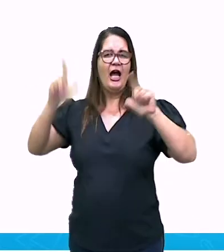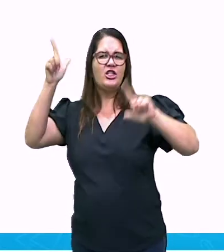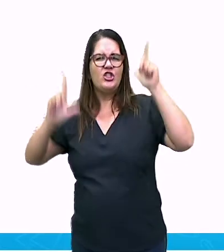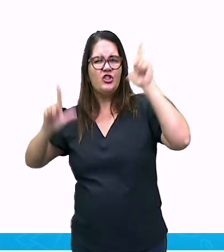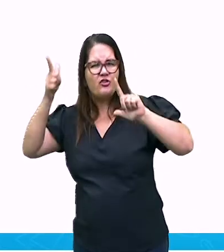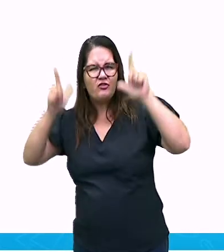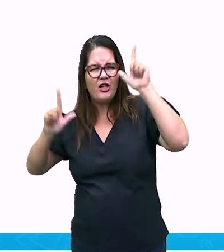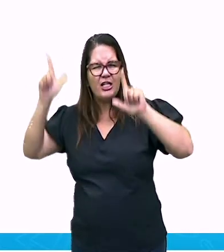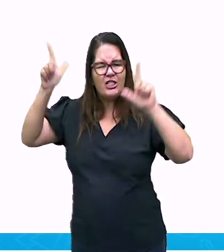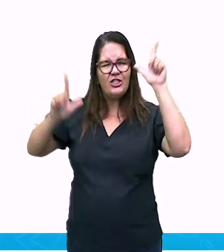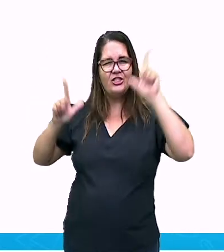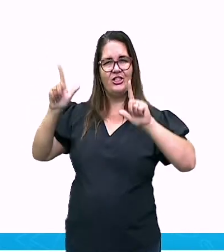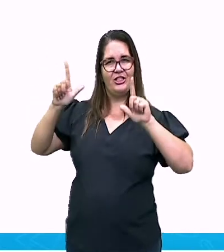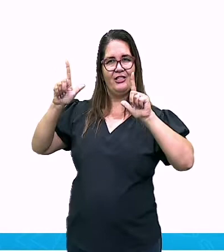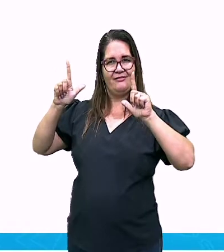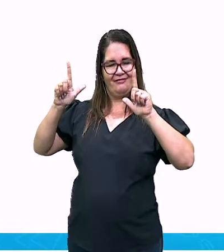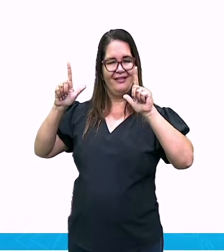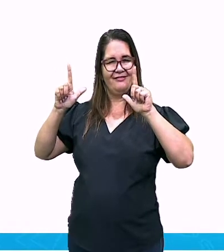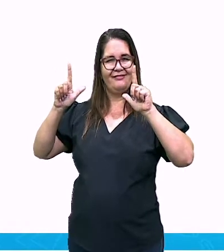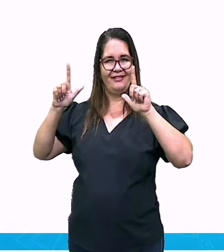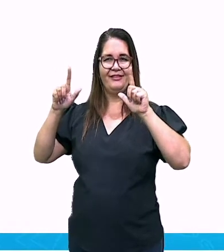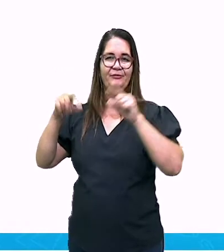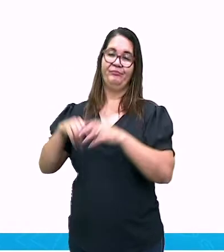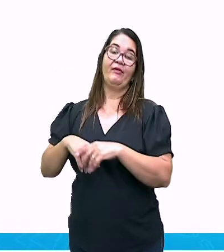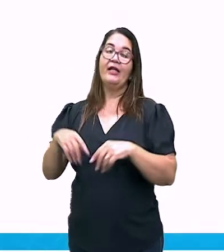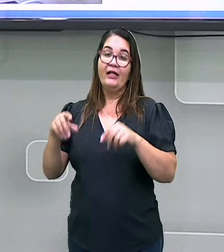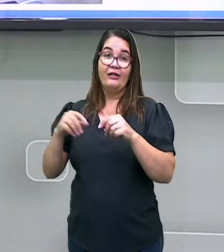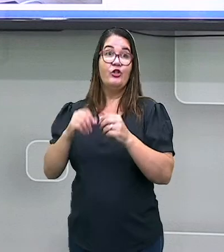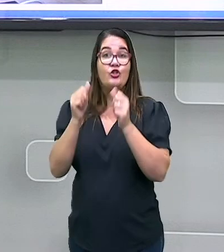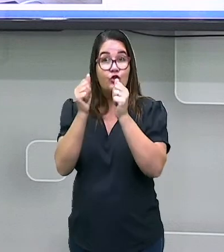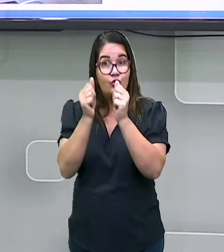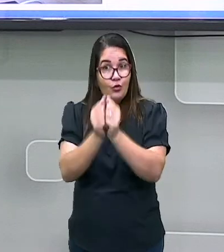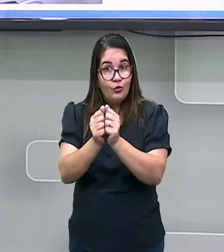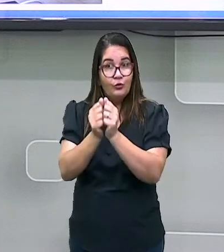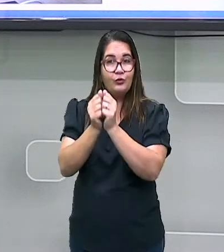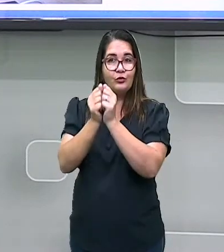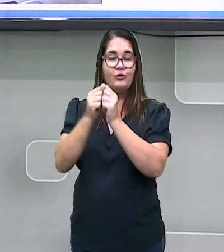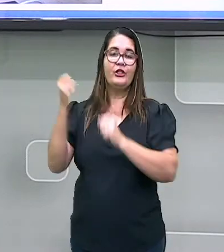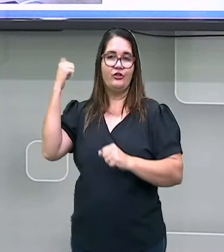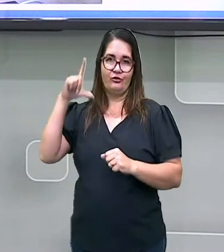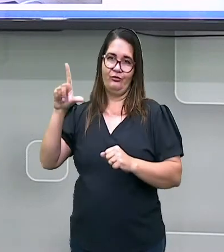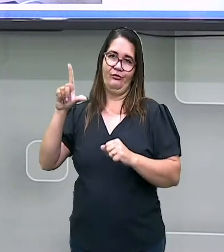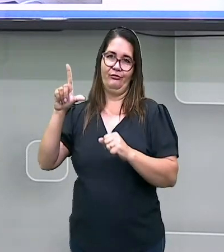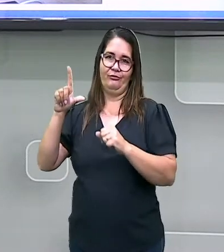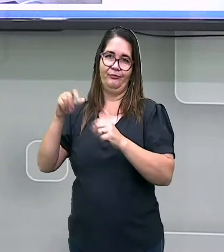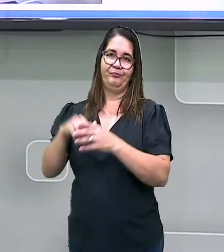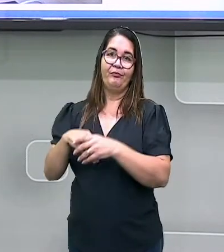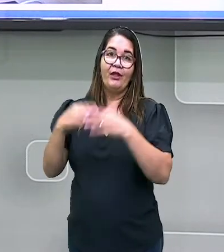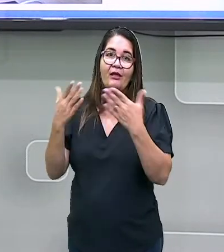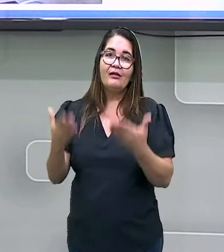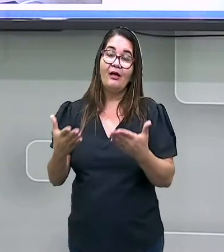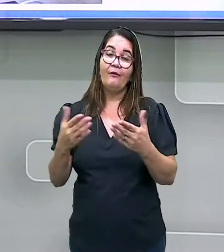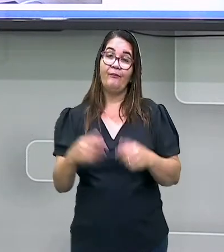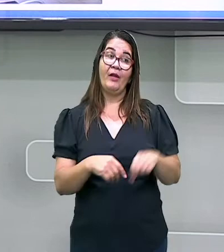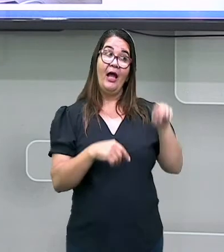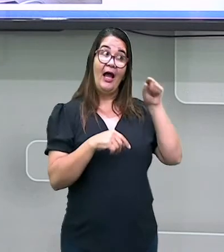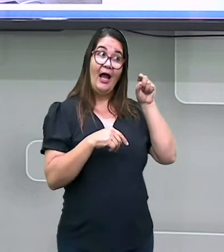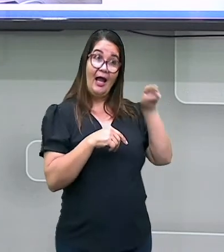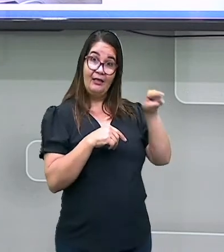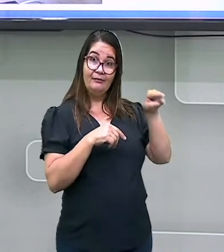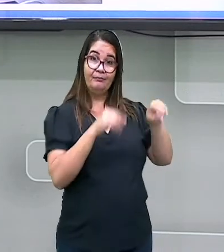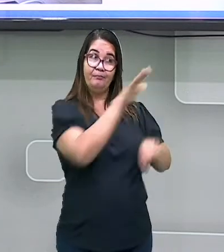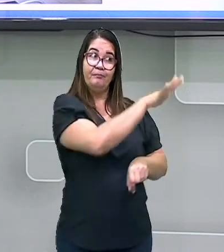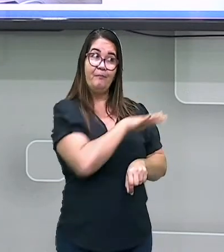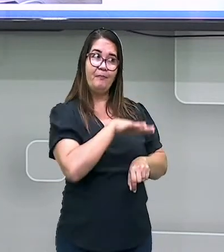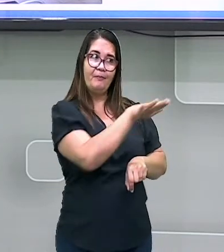o zoológico, mas nós temos sim algumas áreas que cuidam e cultivam cuidam de animais, onde a gente pode